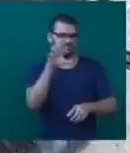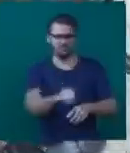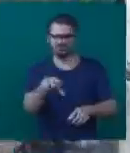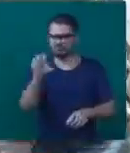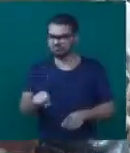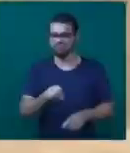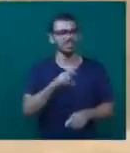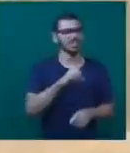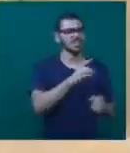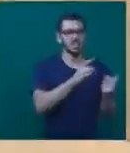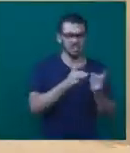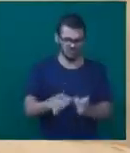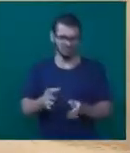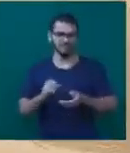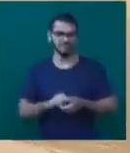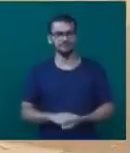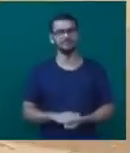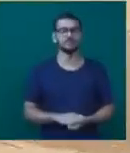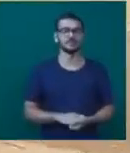diárias.